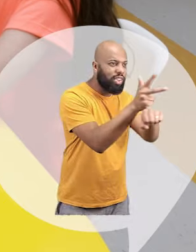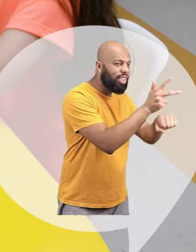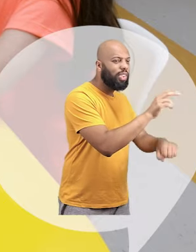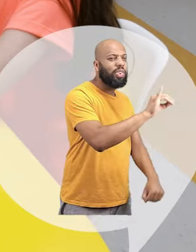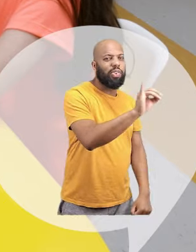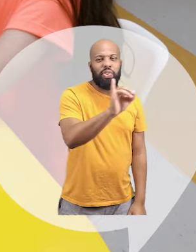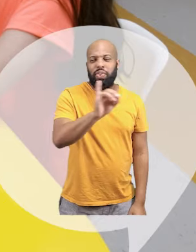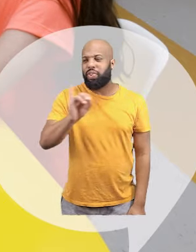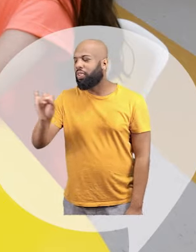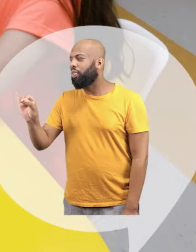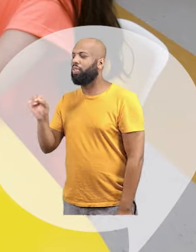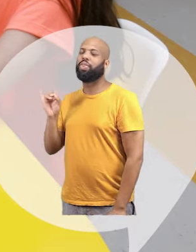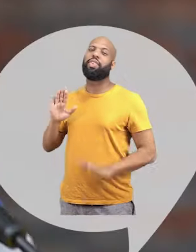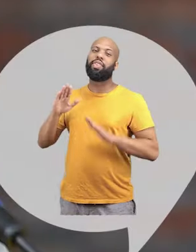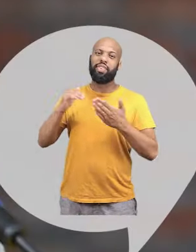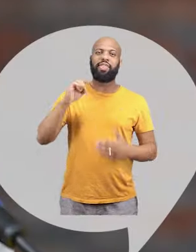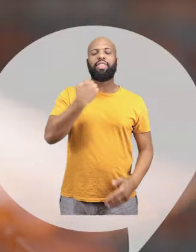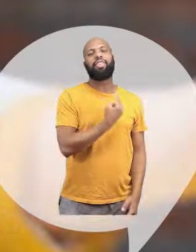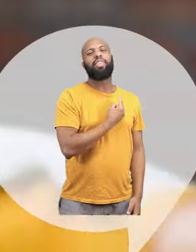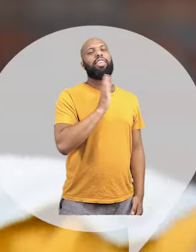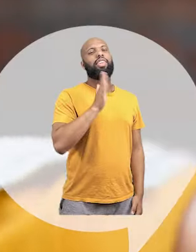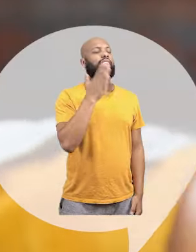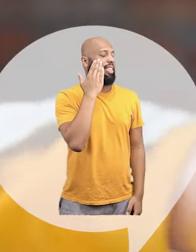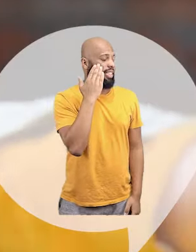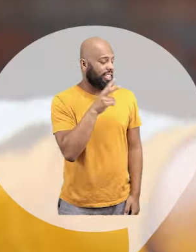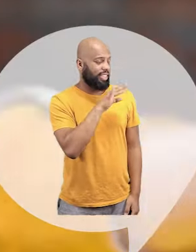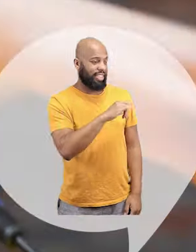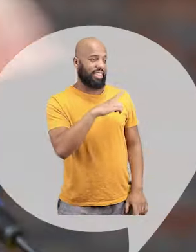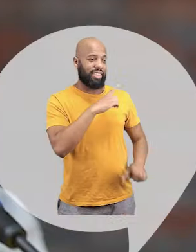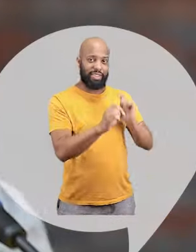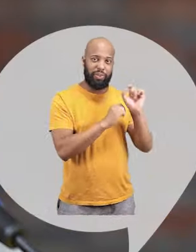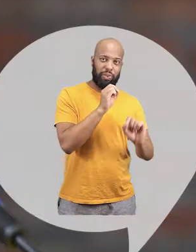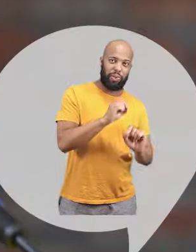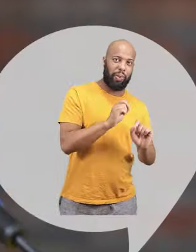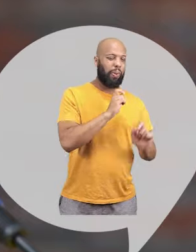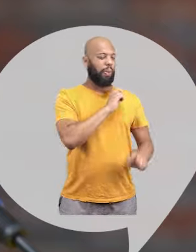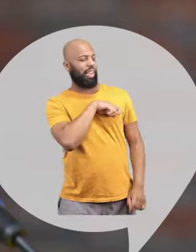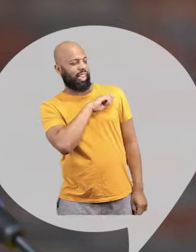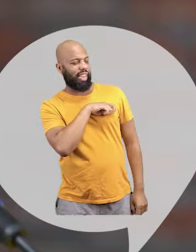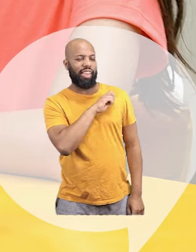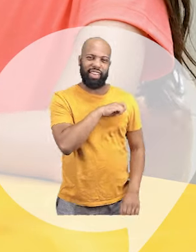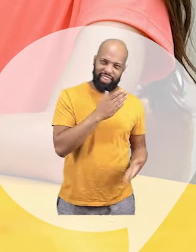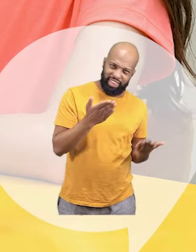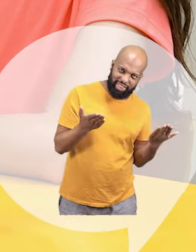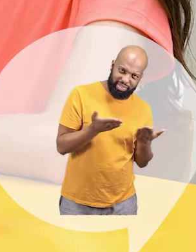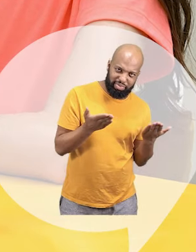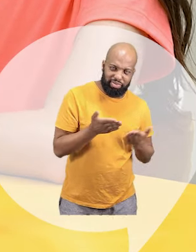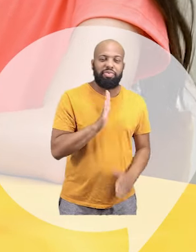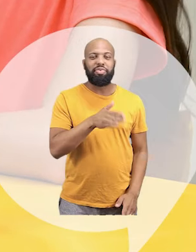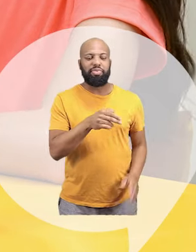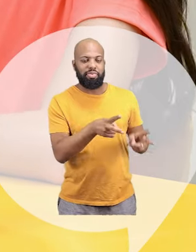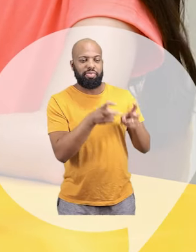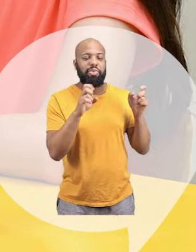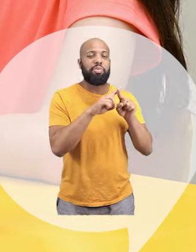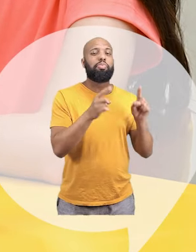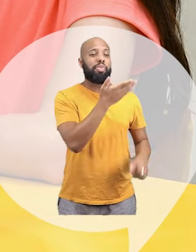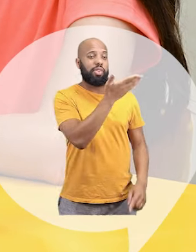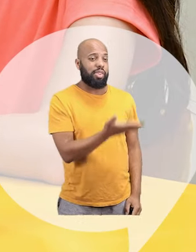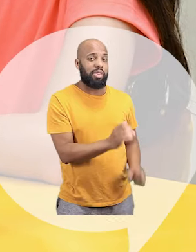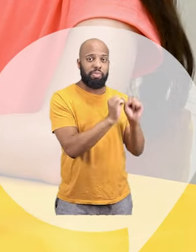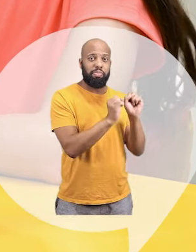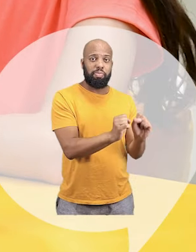oi câmera oi né dá não dá não sabe que ele vai causar no episódio mas Ele